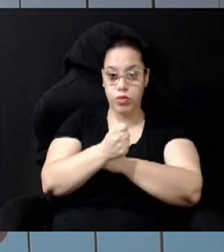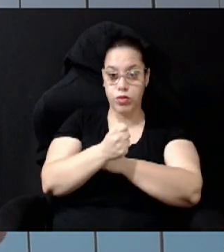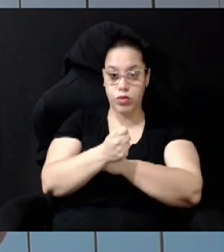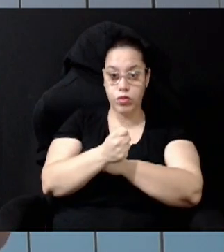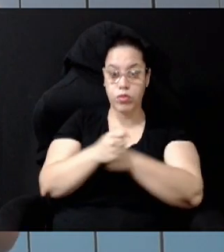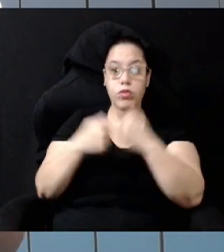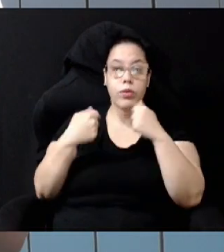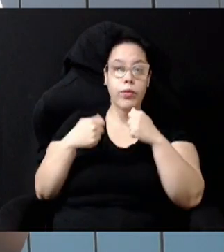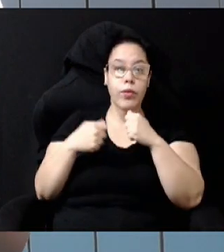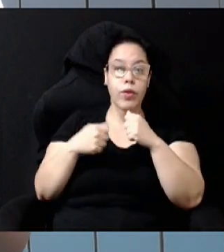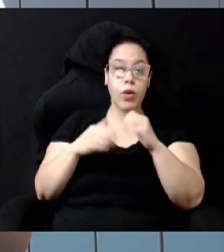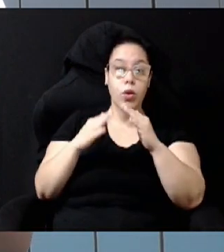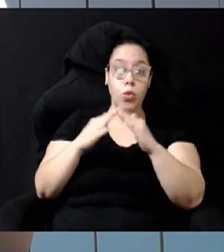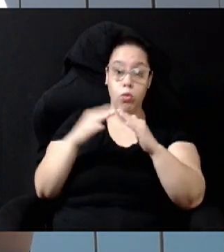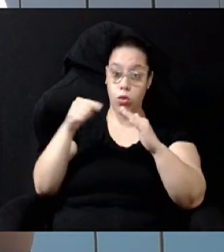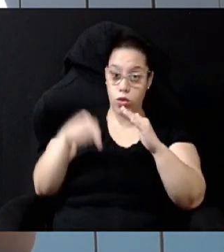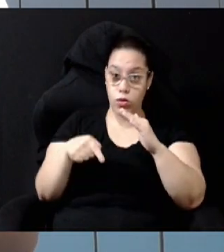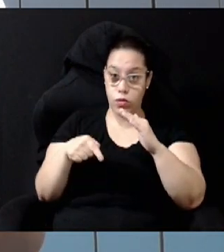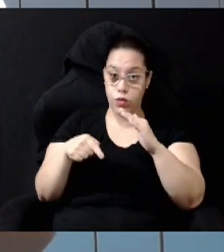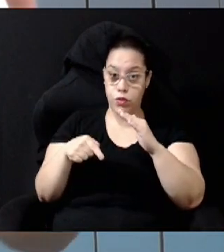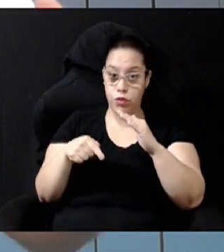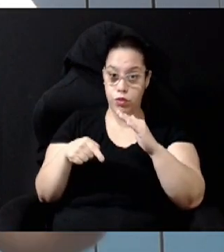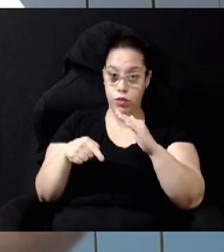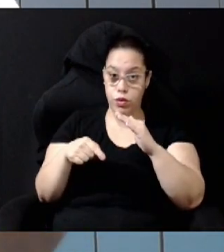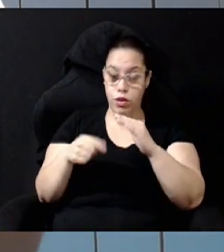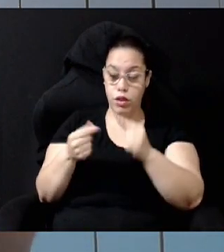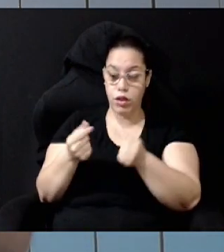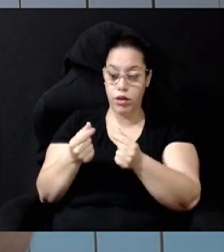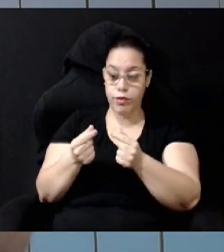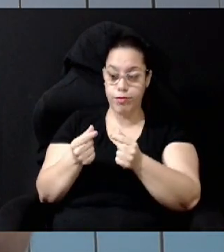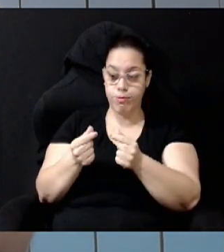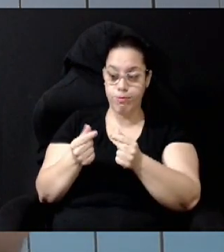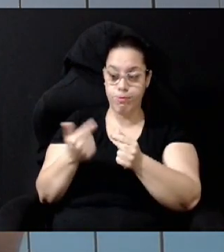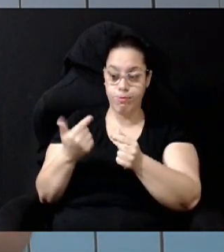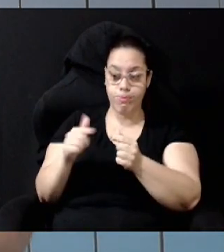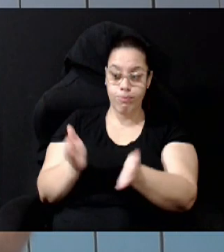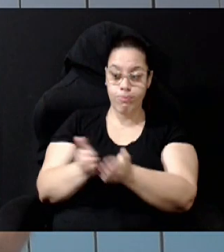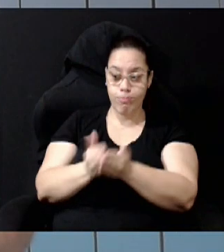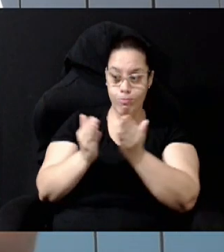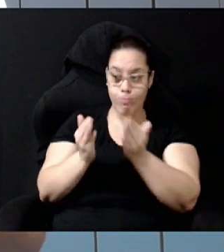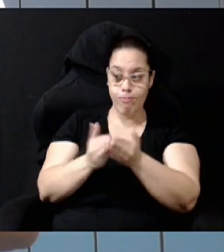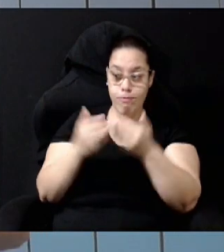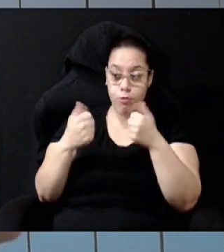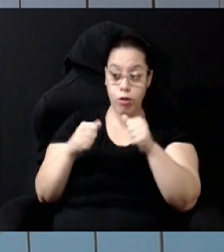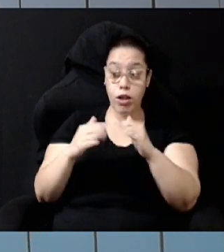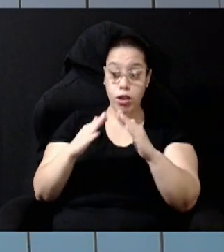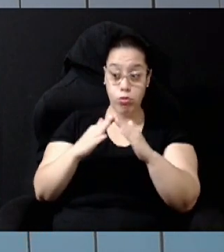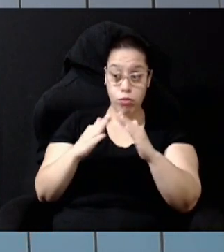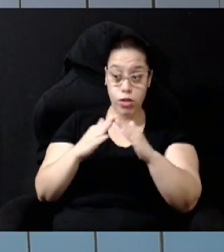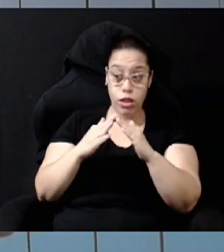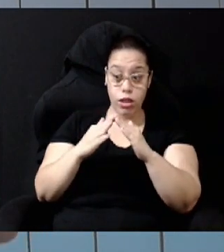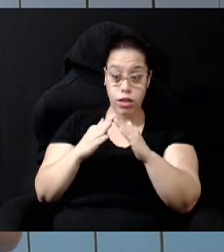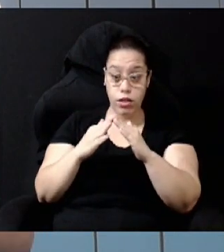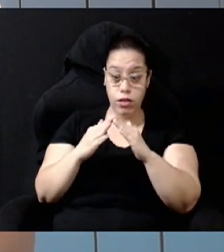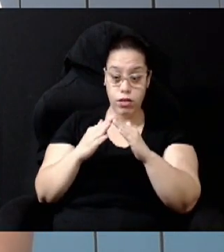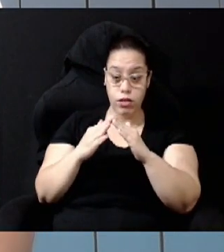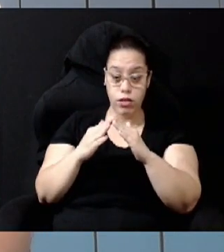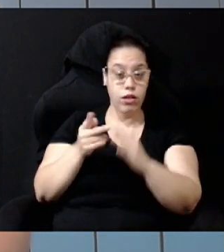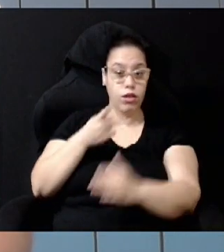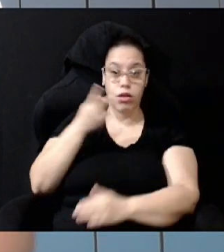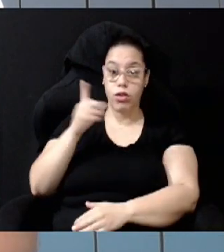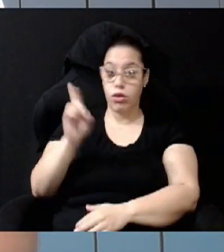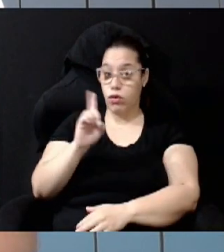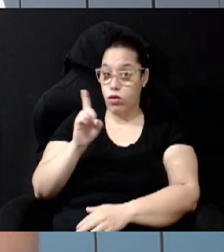aqui, porque tem também a questão da baixa renda da população que precisa de casa, precisa de moradia. Nós não estamos falando disso, estamos